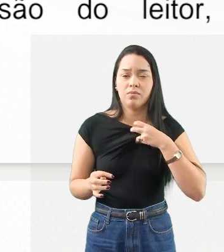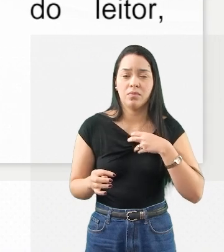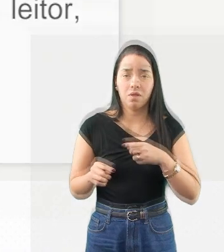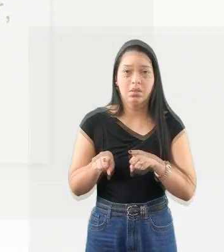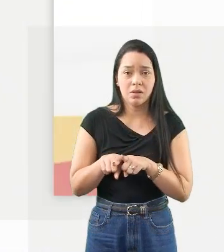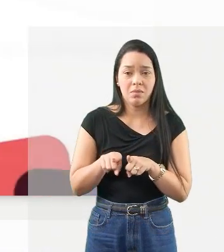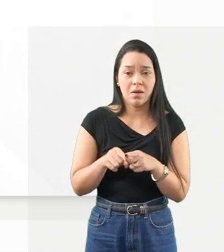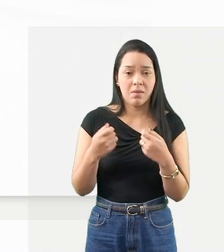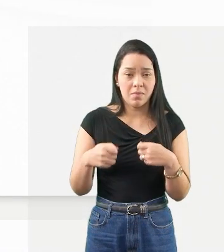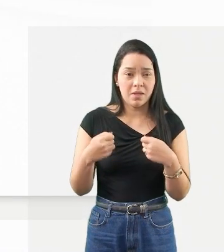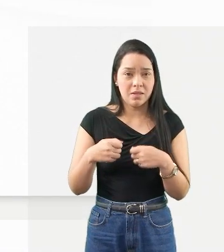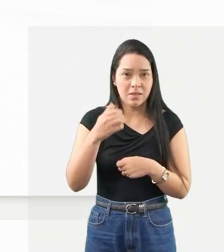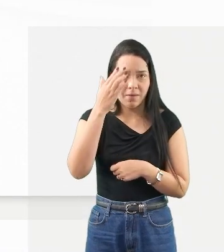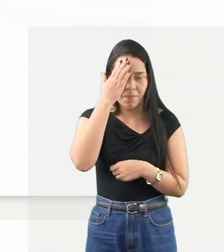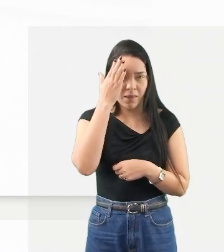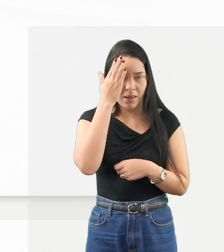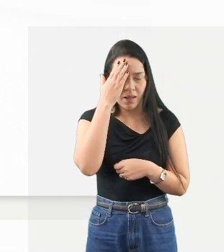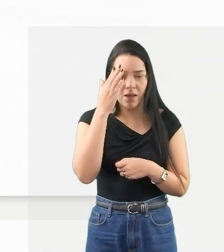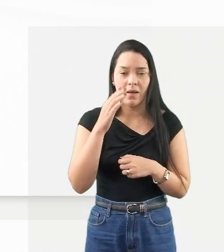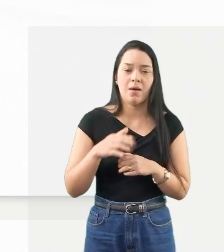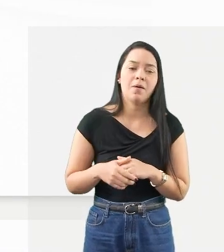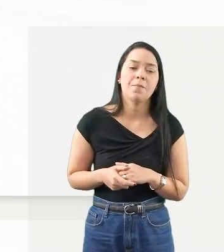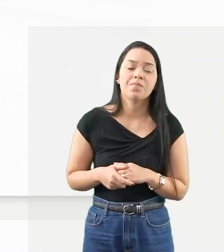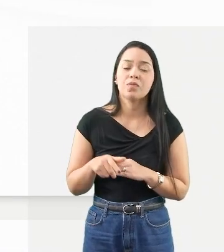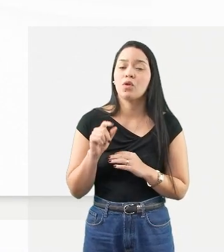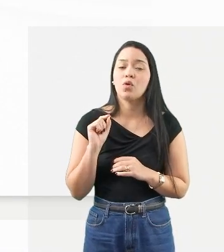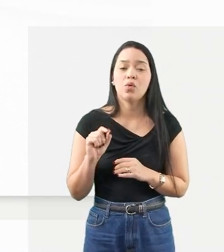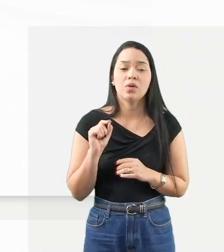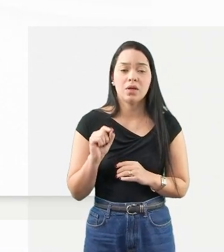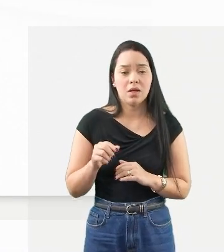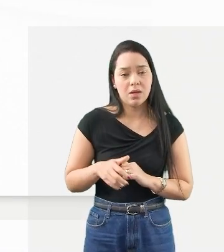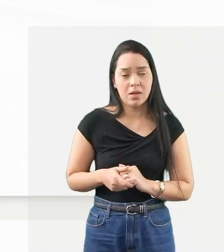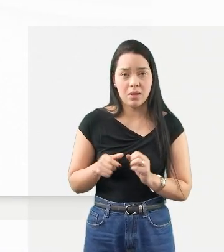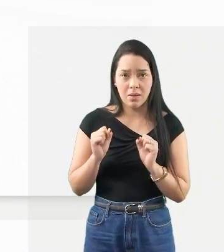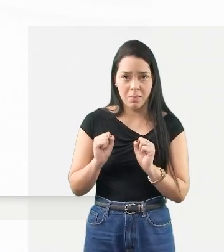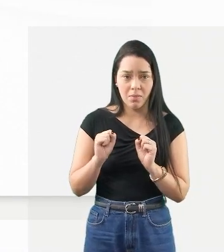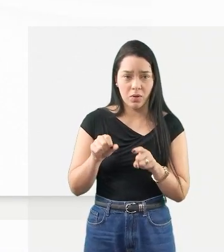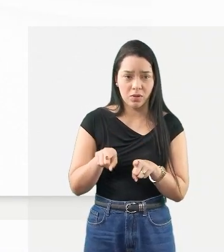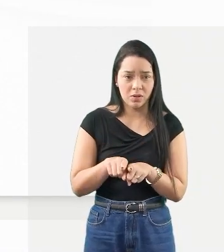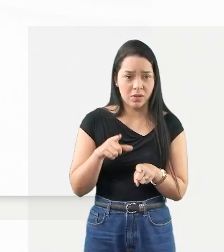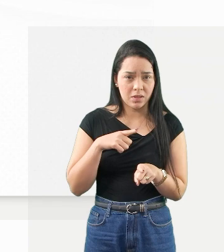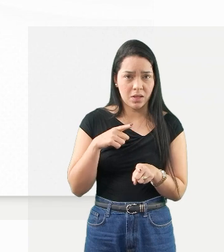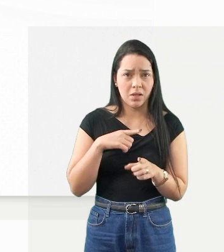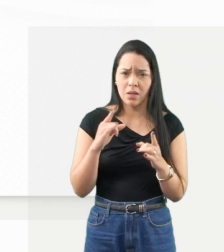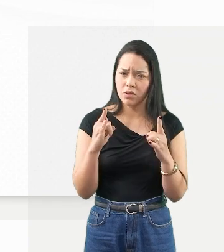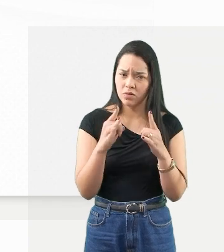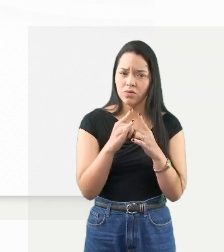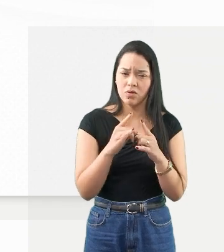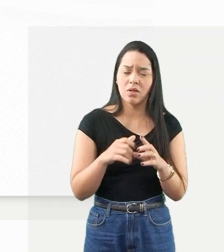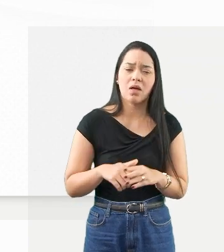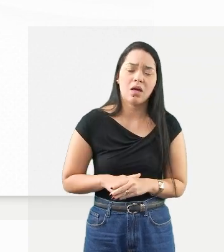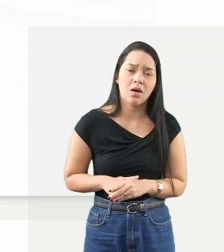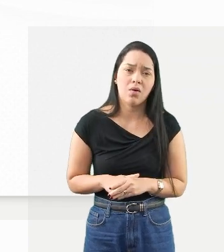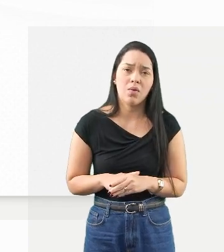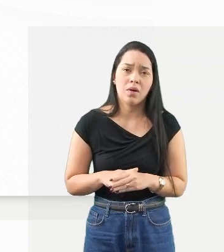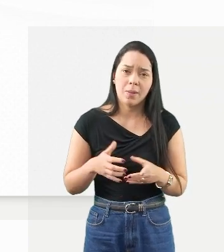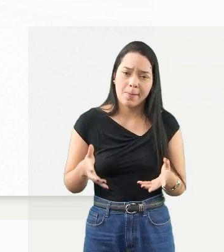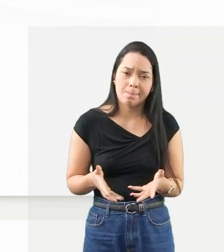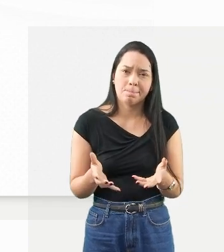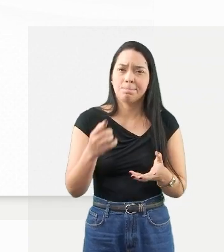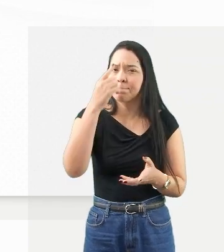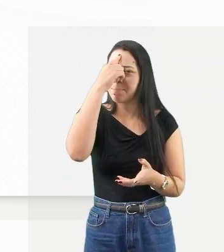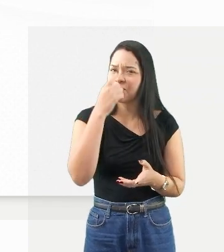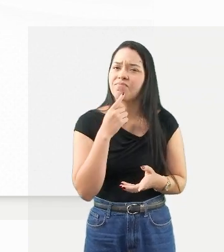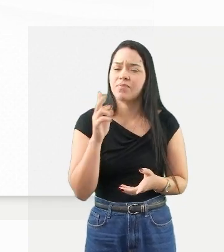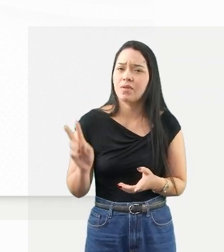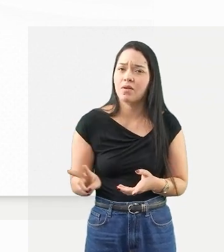precisa entender também, quando a gente trata do folder, que ele também pode ter a função institucional, né? Que é reforçar a imagem e os